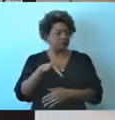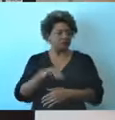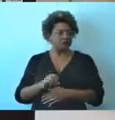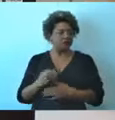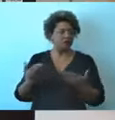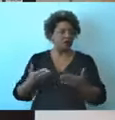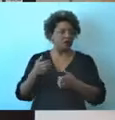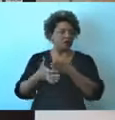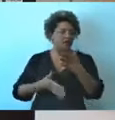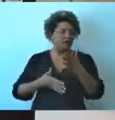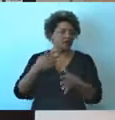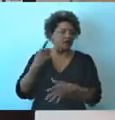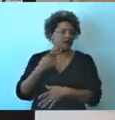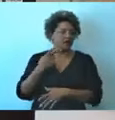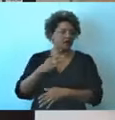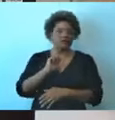Jadson.